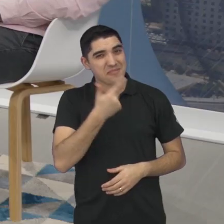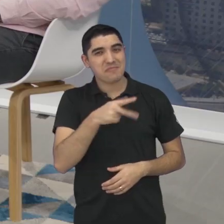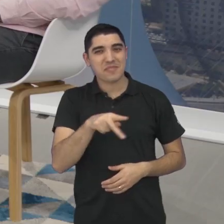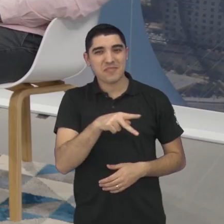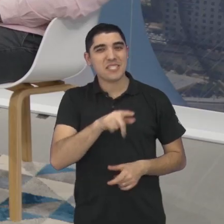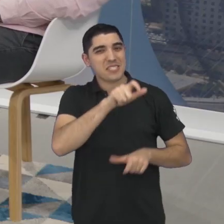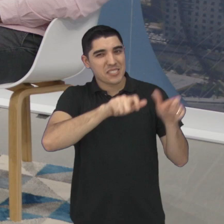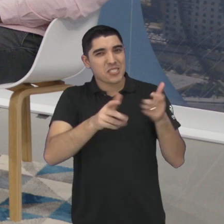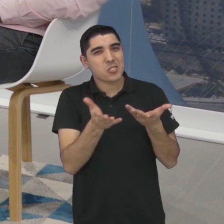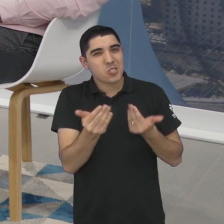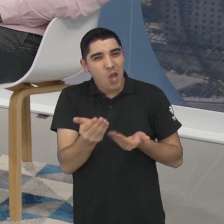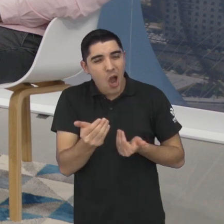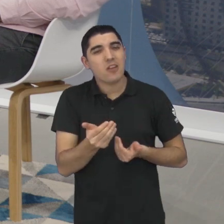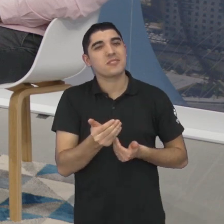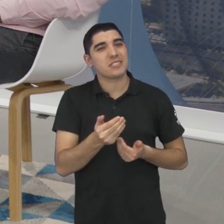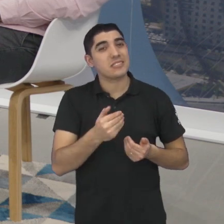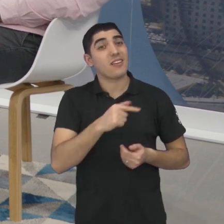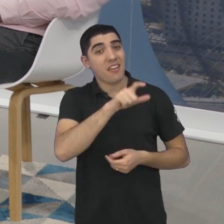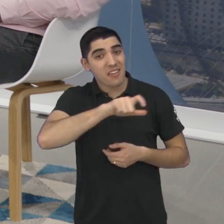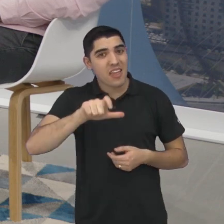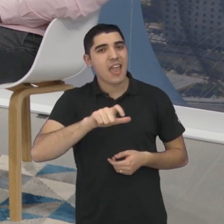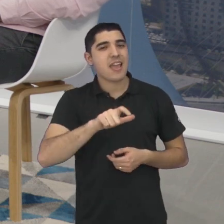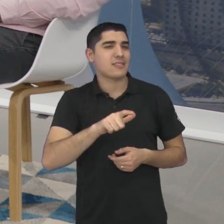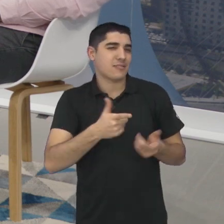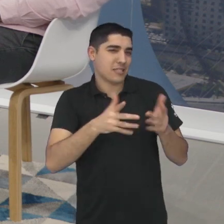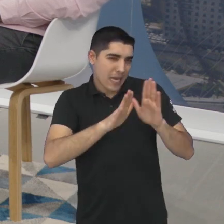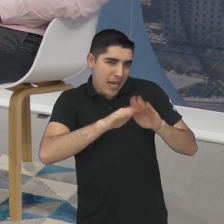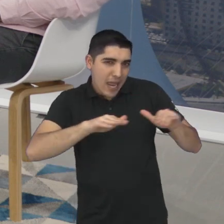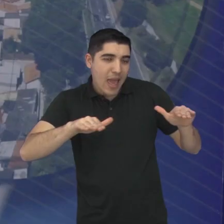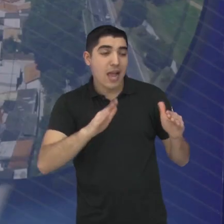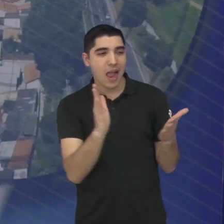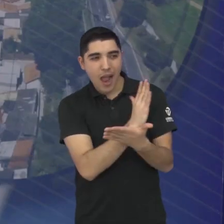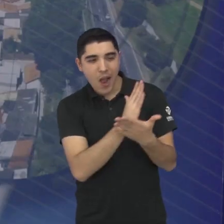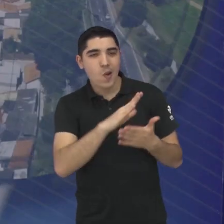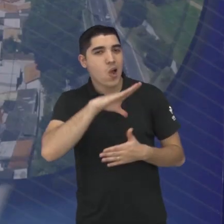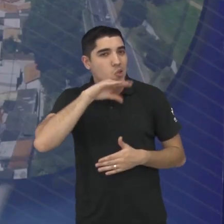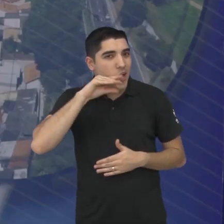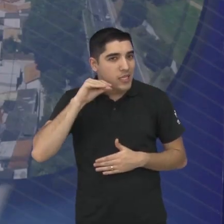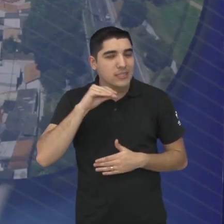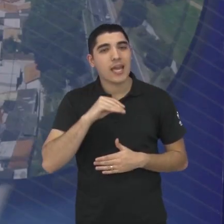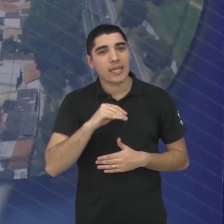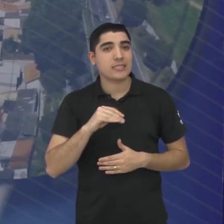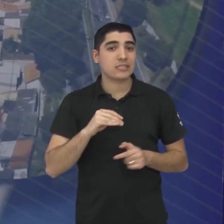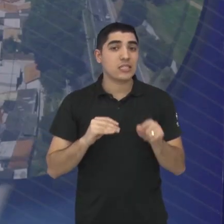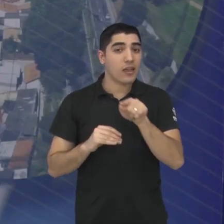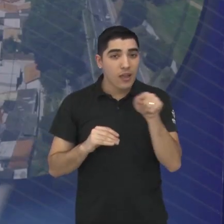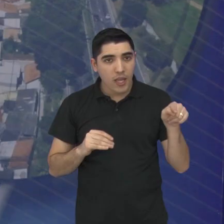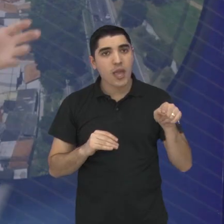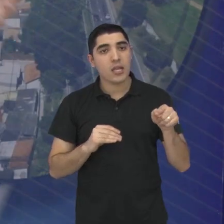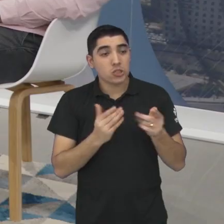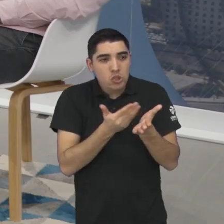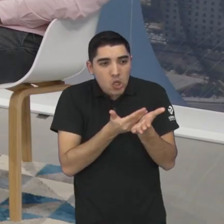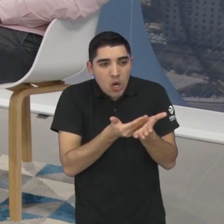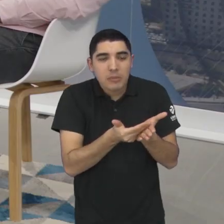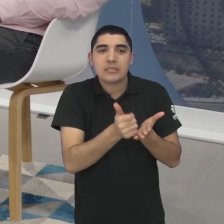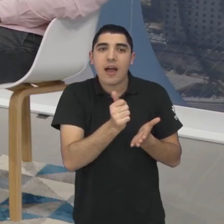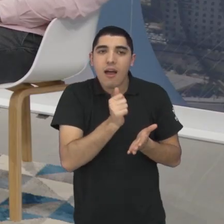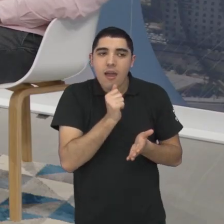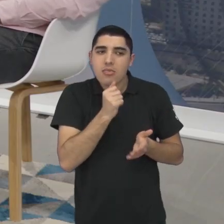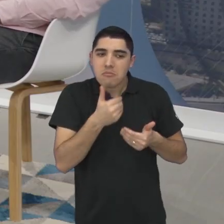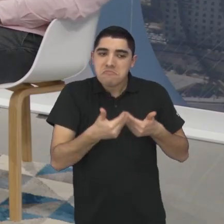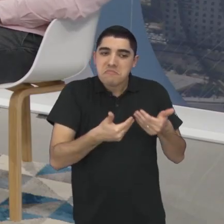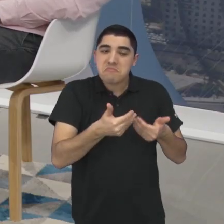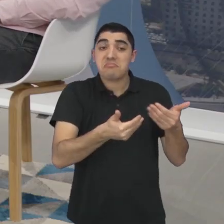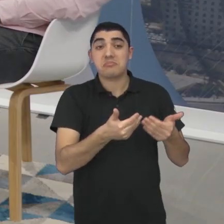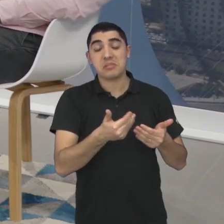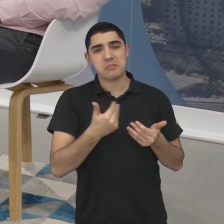né, professor, ver esses jovens, são aí crianças, alguns adolescentes, né, estão no começo aí da caminhada, e